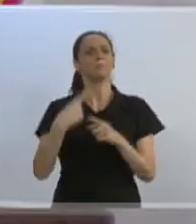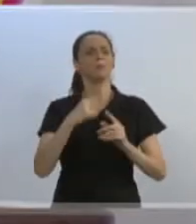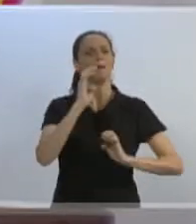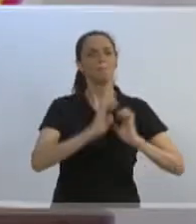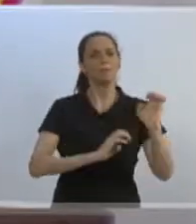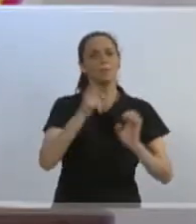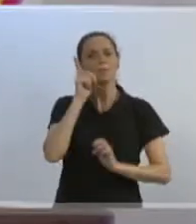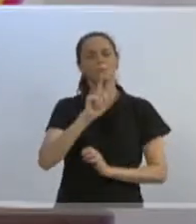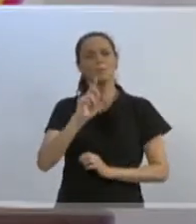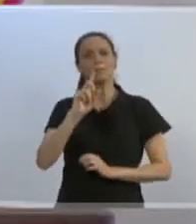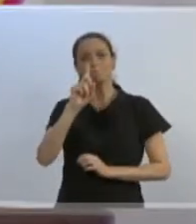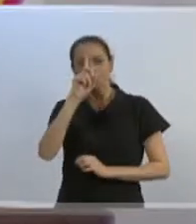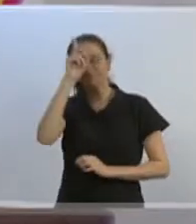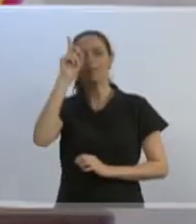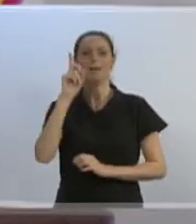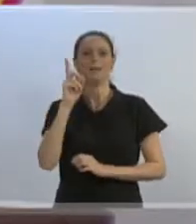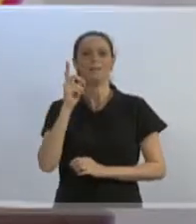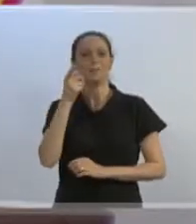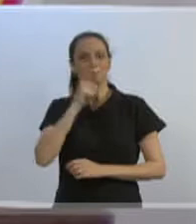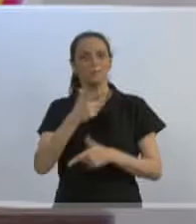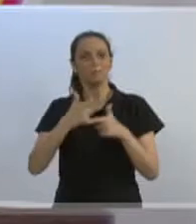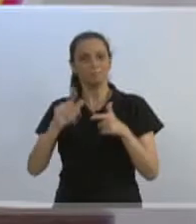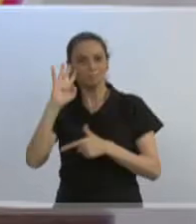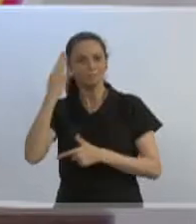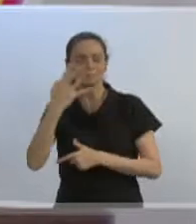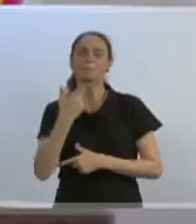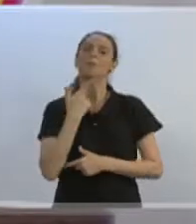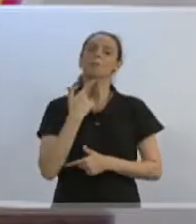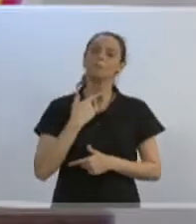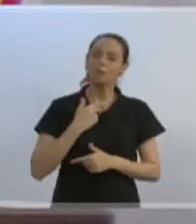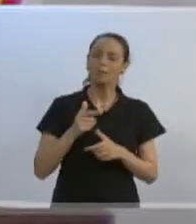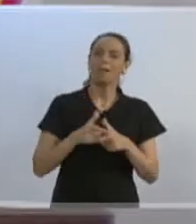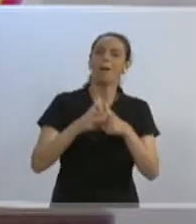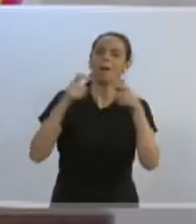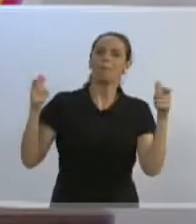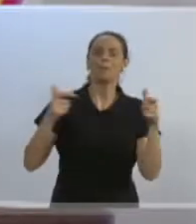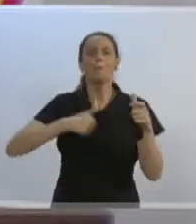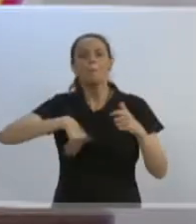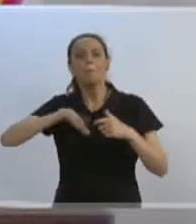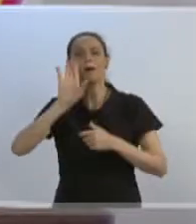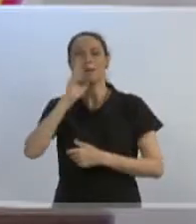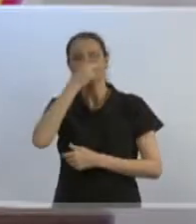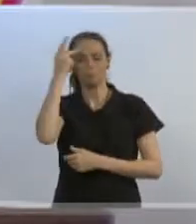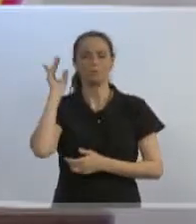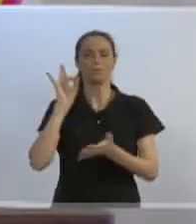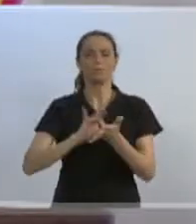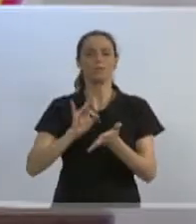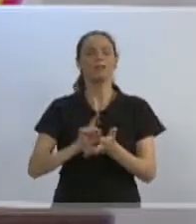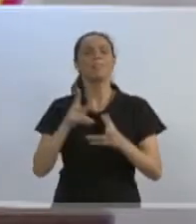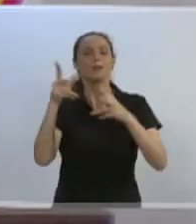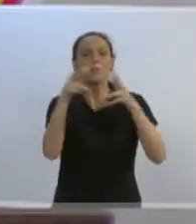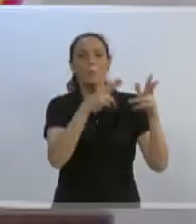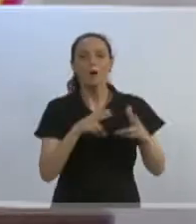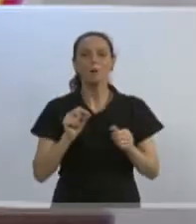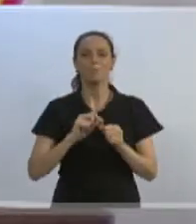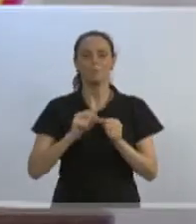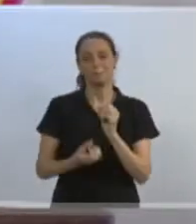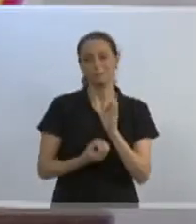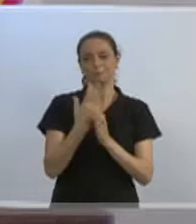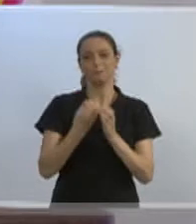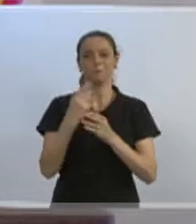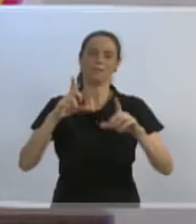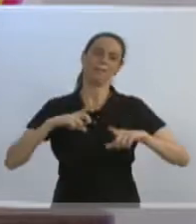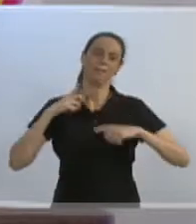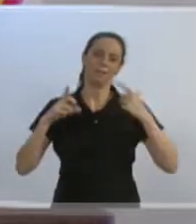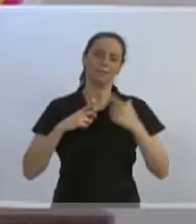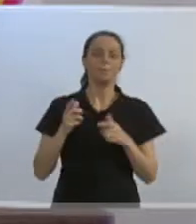essa solução, e o nosso desejo de que elas sejam ampliadas e que outras questões possam também ter esse fim, e que em outros bairros da nossa